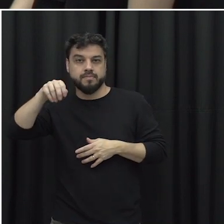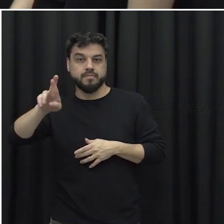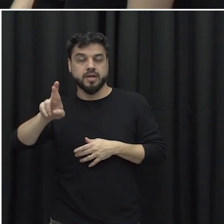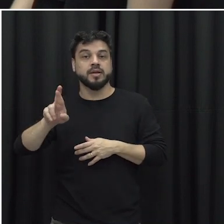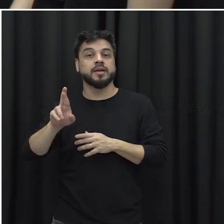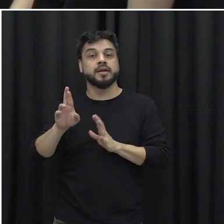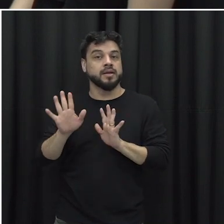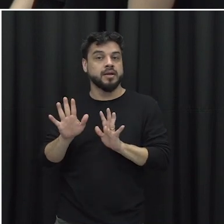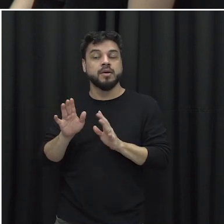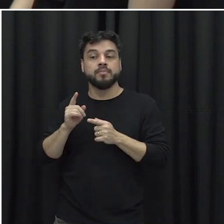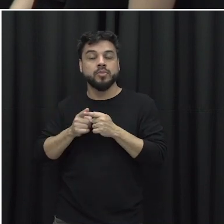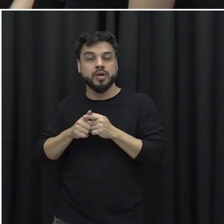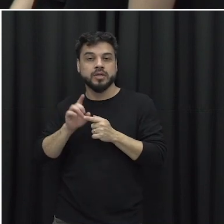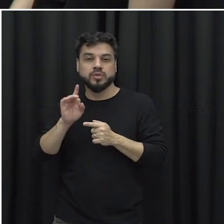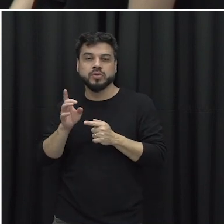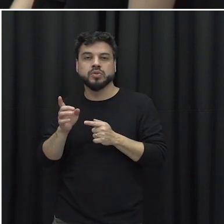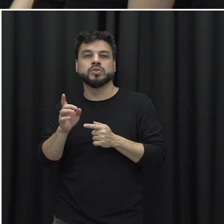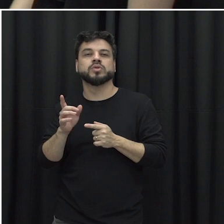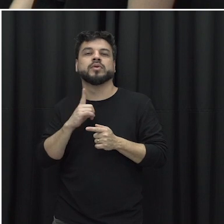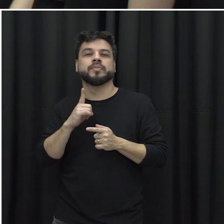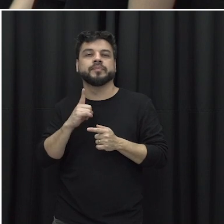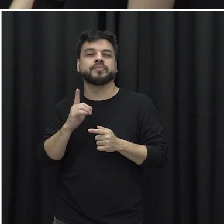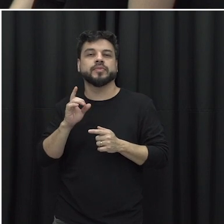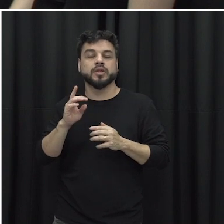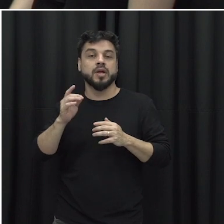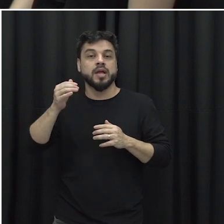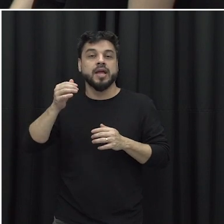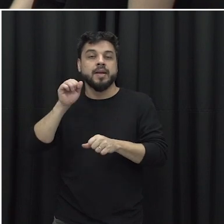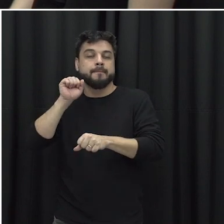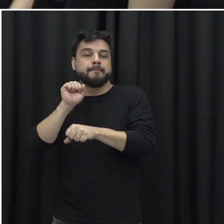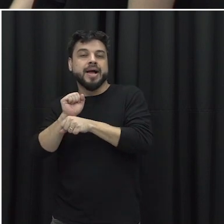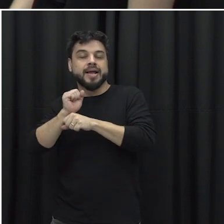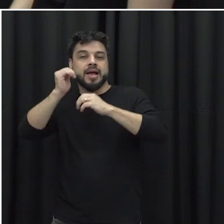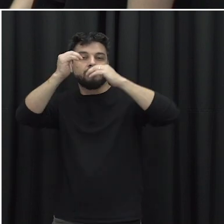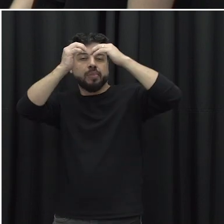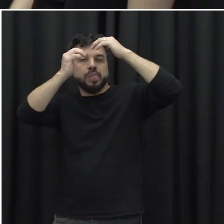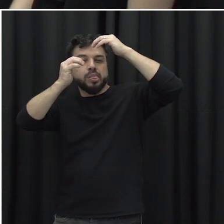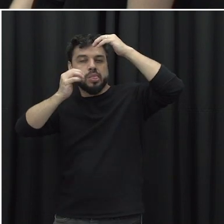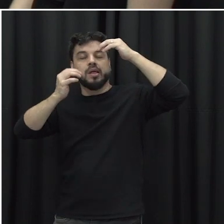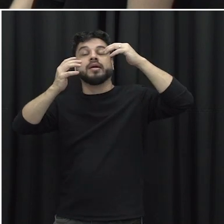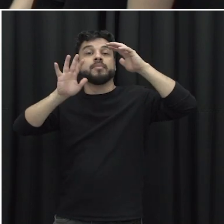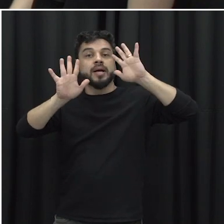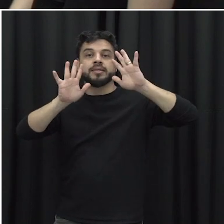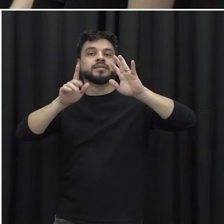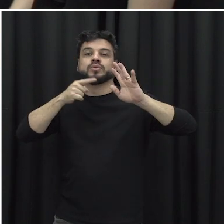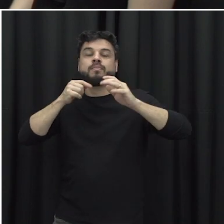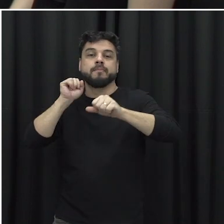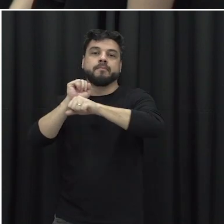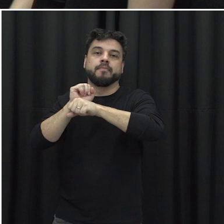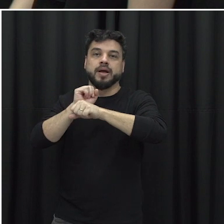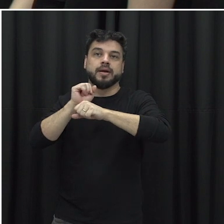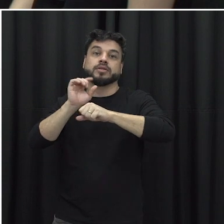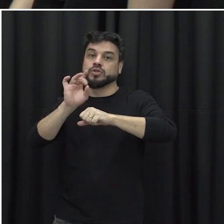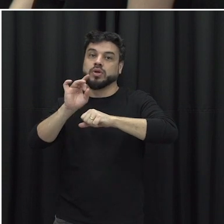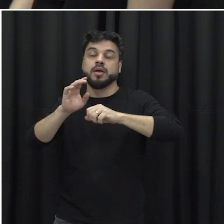só reduz ou lentifica a progressão da doença, mas ela não impede que isso aconteça. E